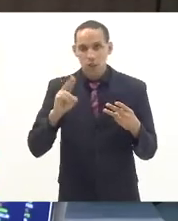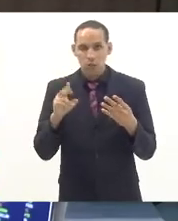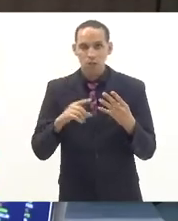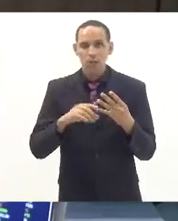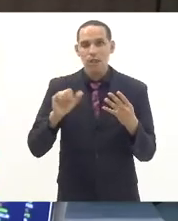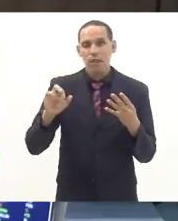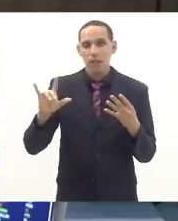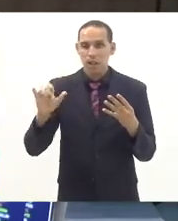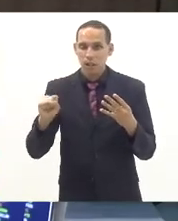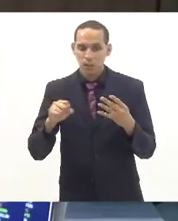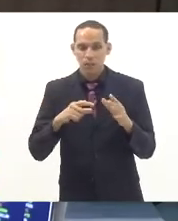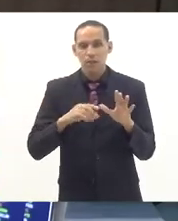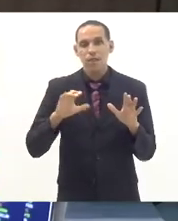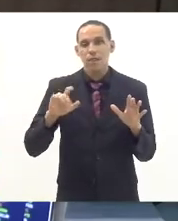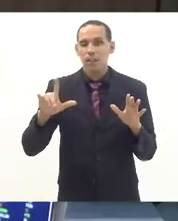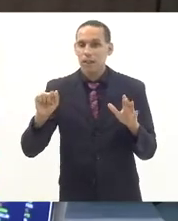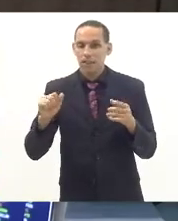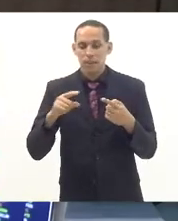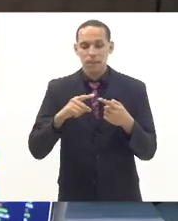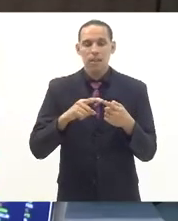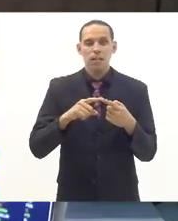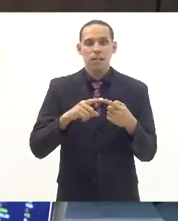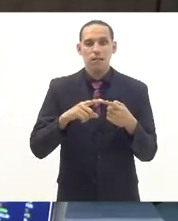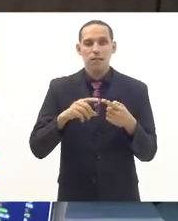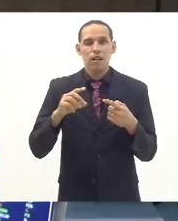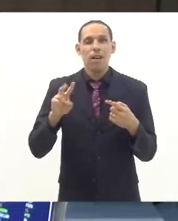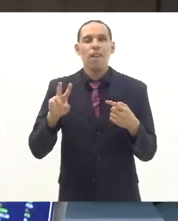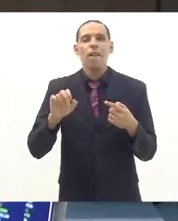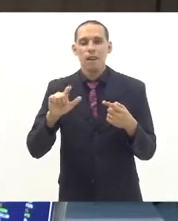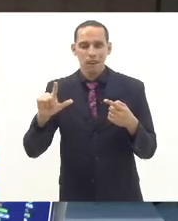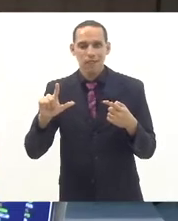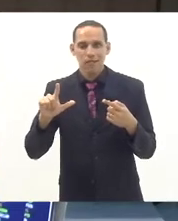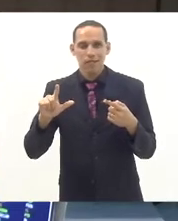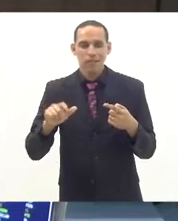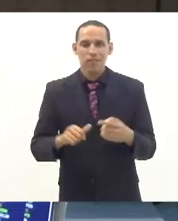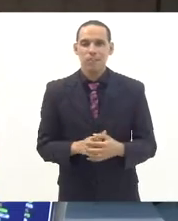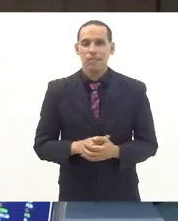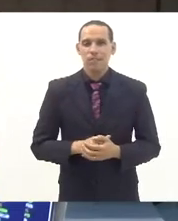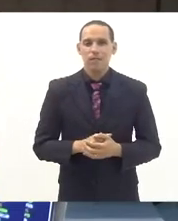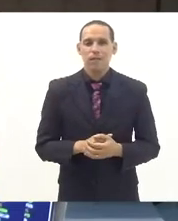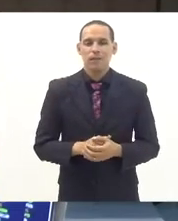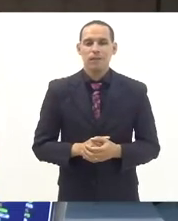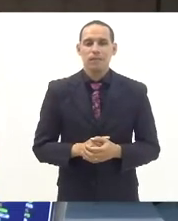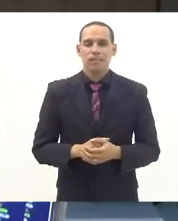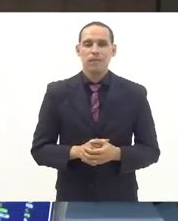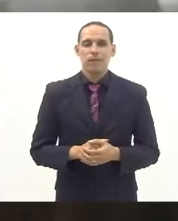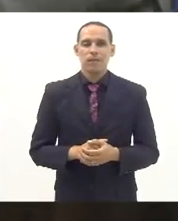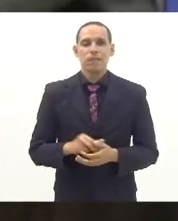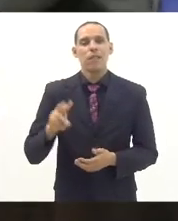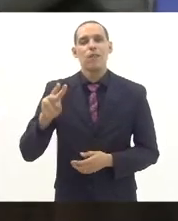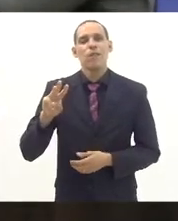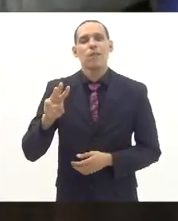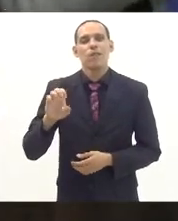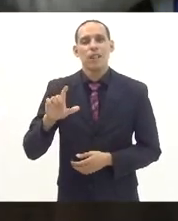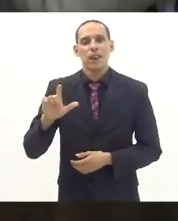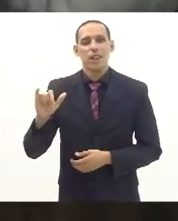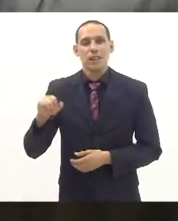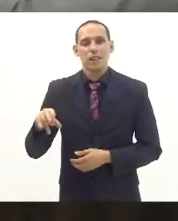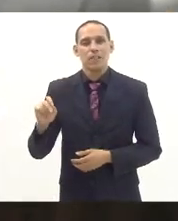Macedo Deputado a Célia Deputado Valdeci Ceasa Oi Wellington